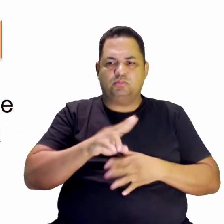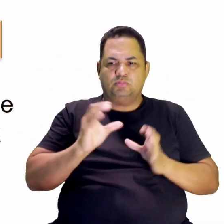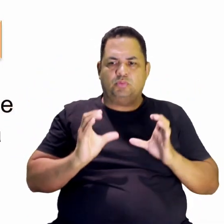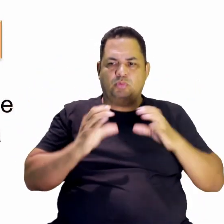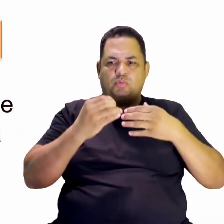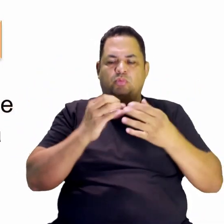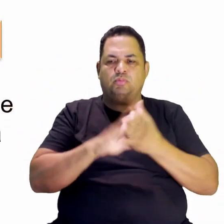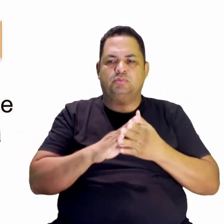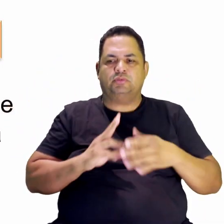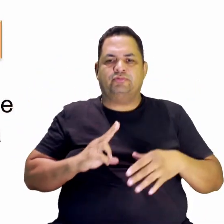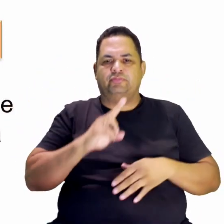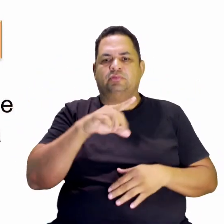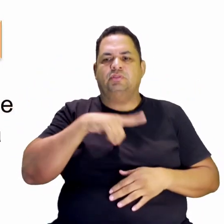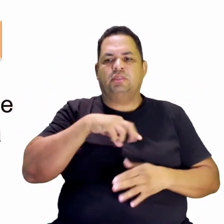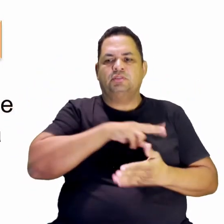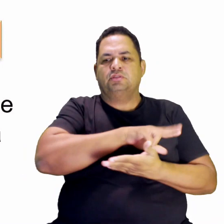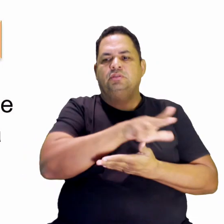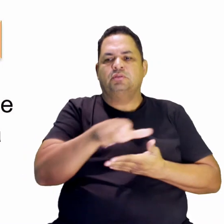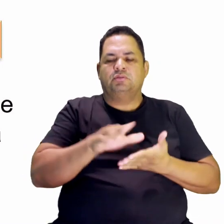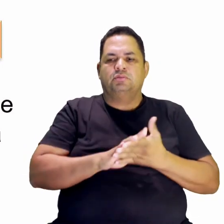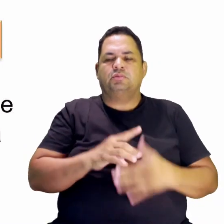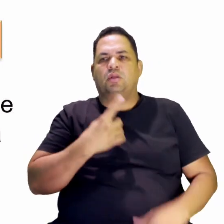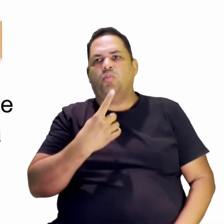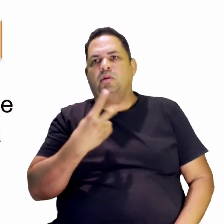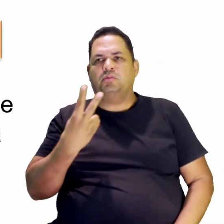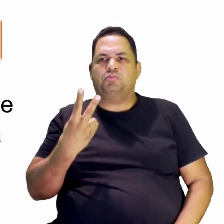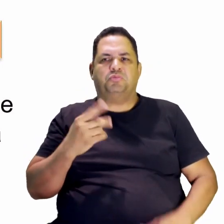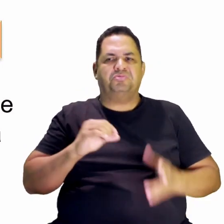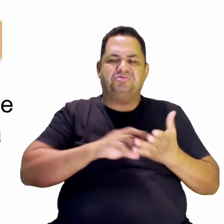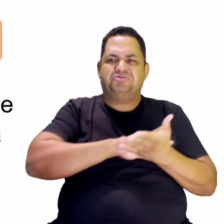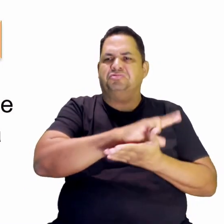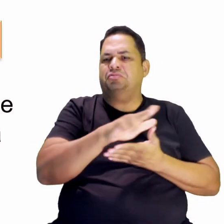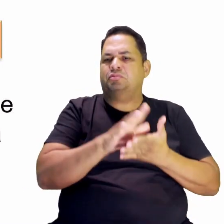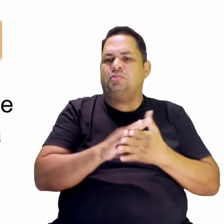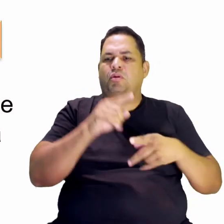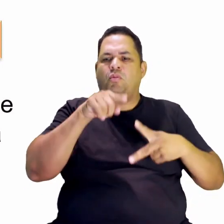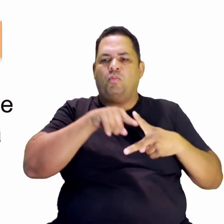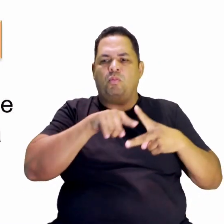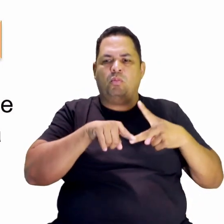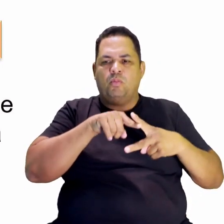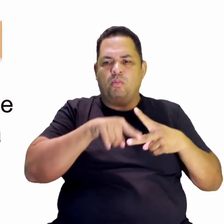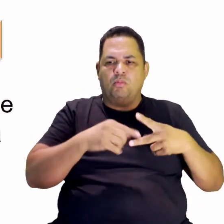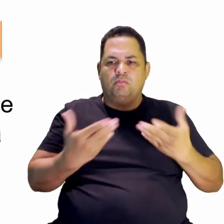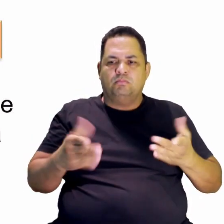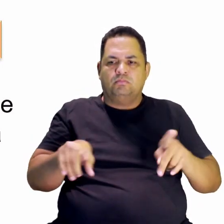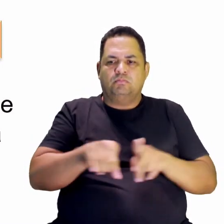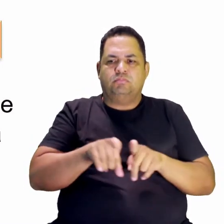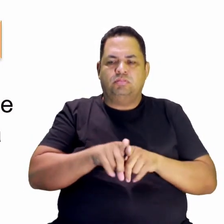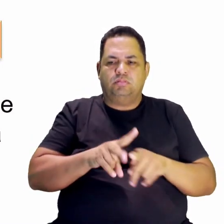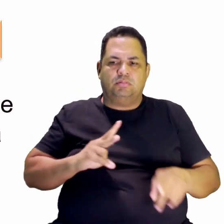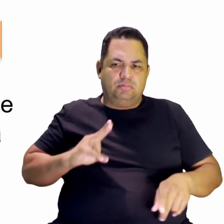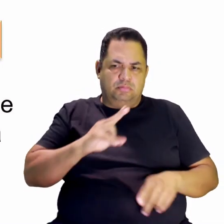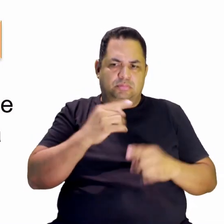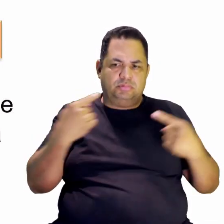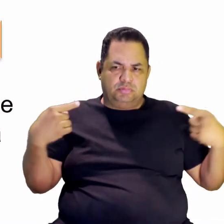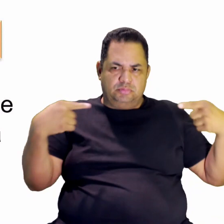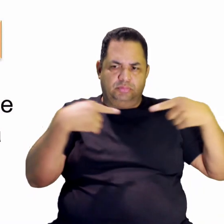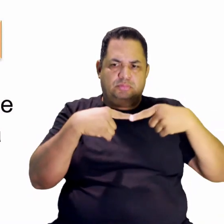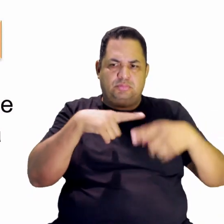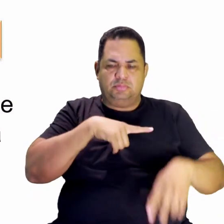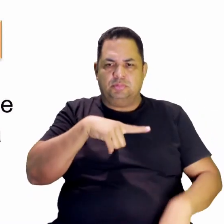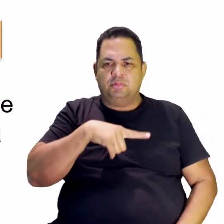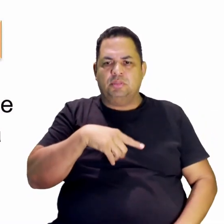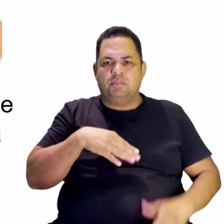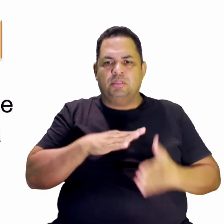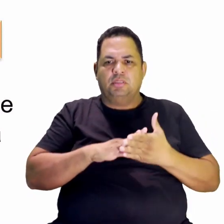conjunto de força, quando você tem várias forças ou tem só uma, quando o ângulo, por exemplo, nesse caso, tem força em sentidos opostos ou tem um ângulo num